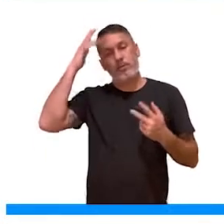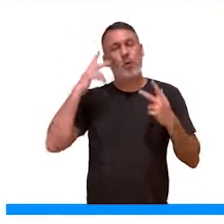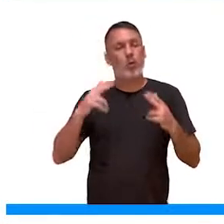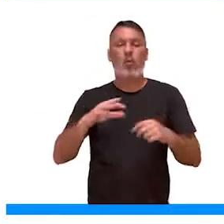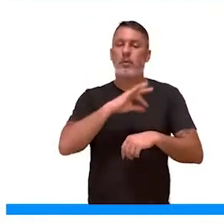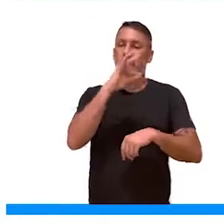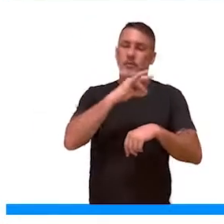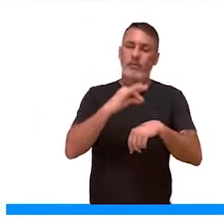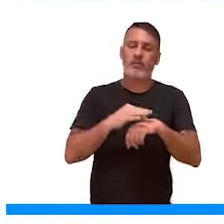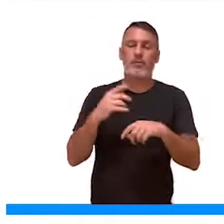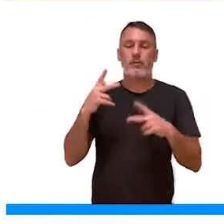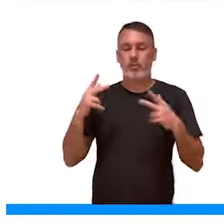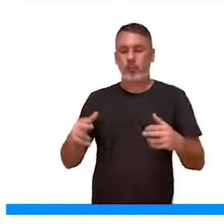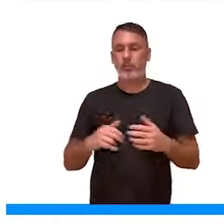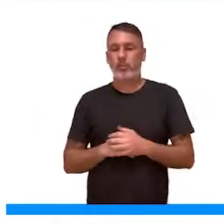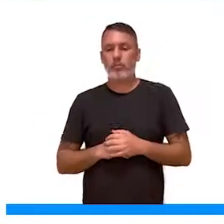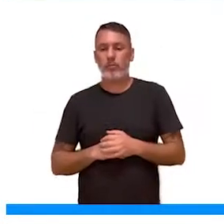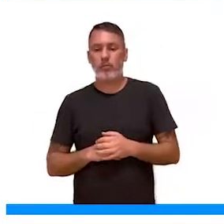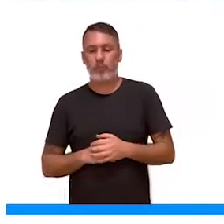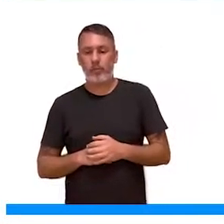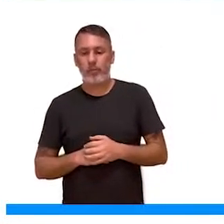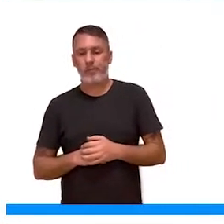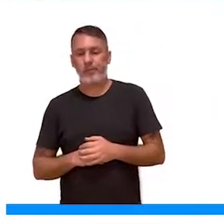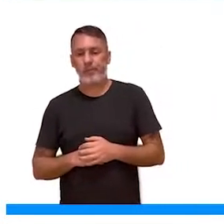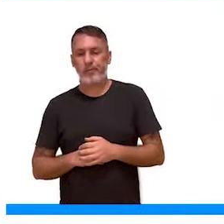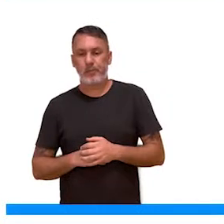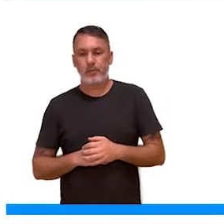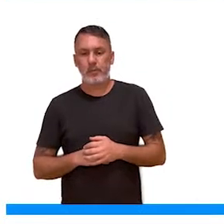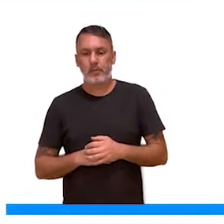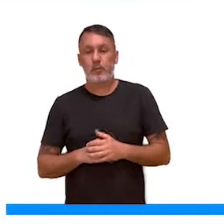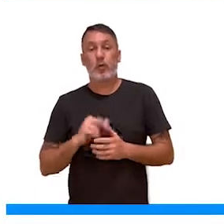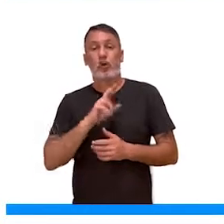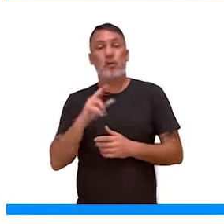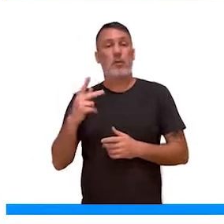da dengue que a gente viu, já que o vetor é o mesmo.